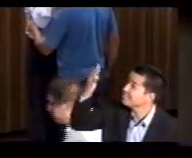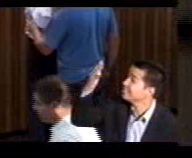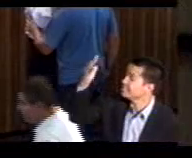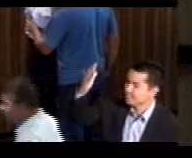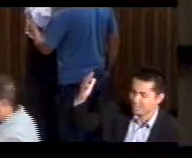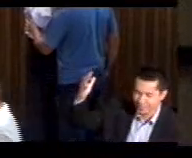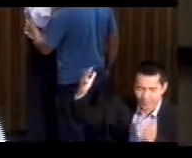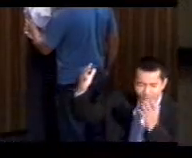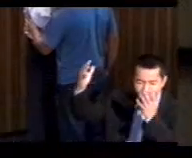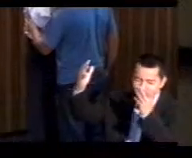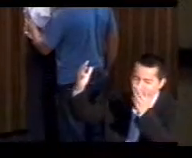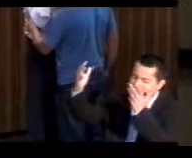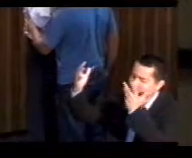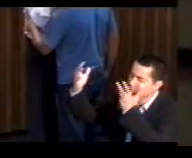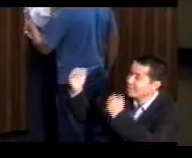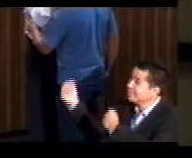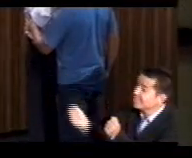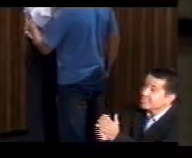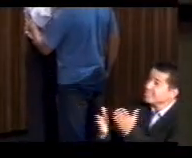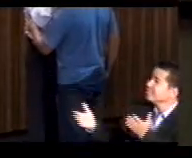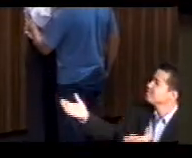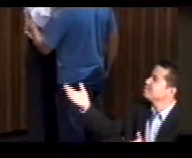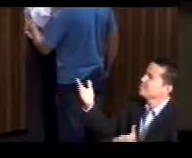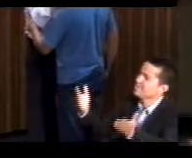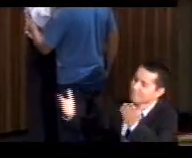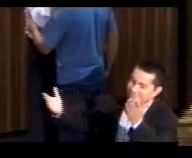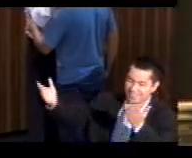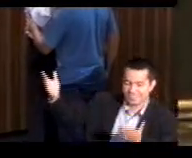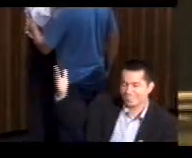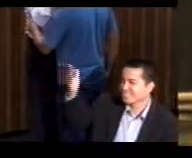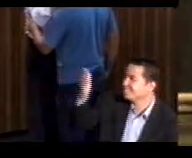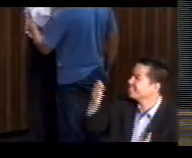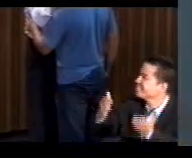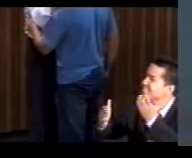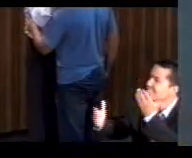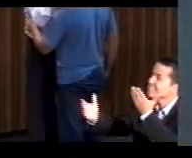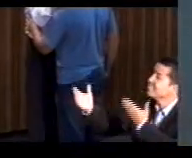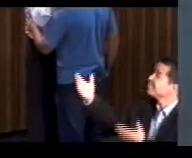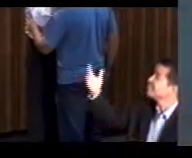graça, maravilhosa graça, graça, maravilhosa graça,